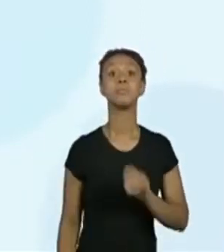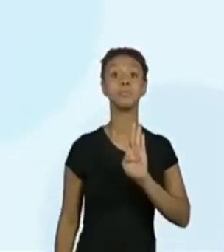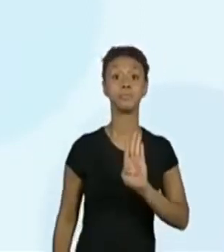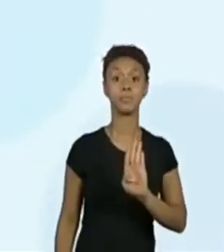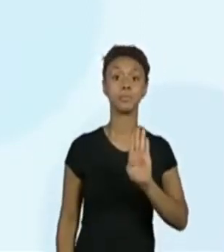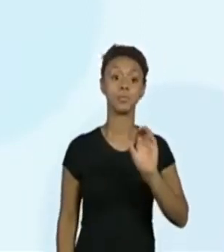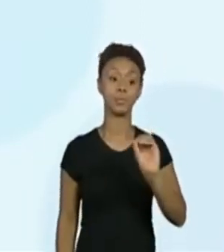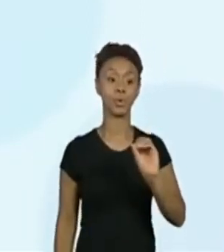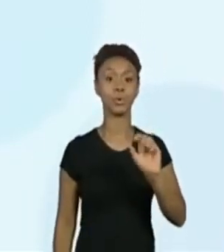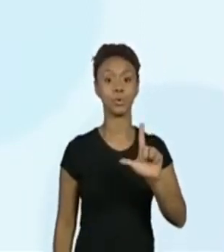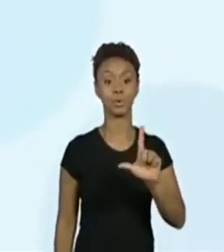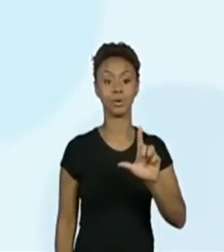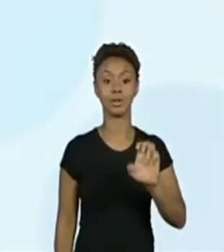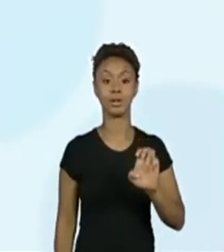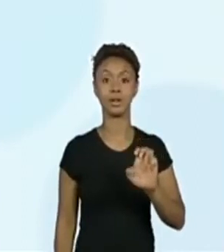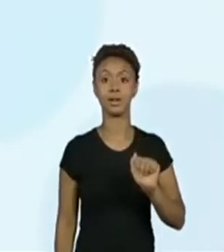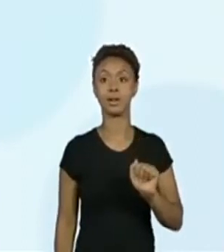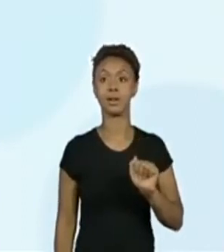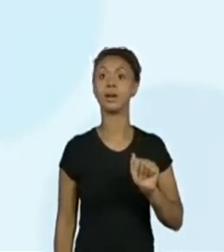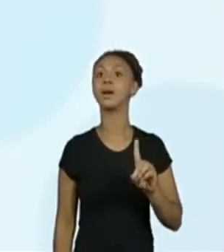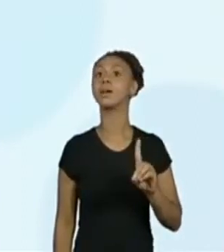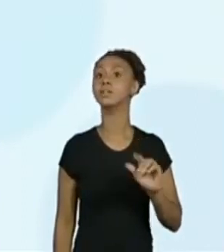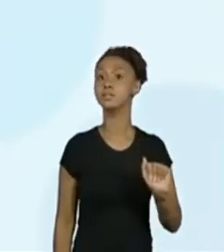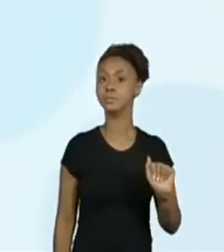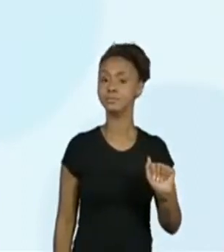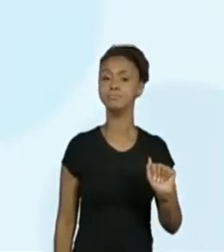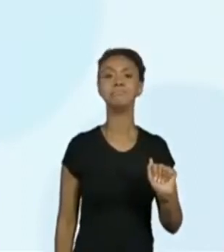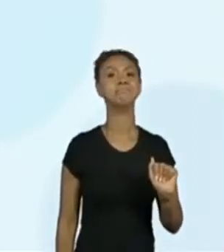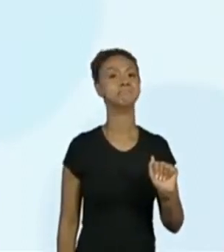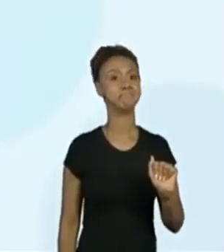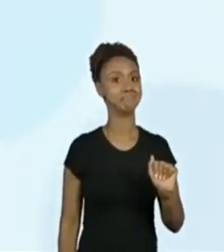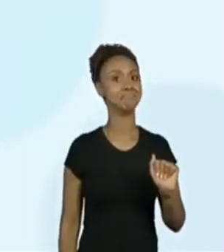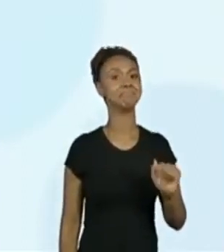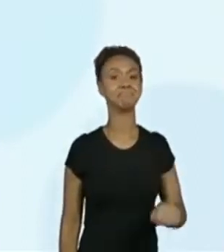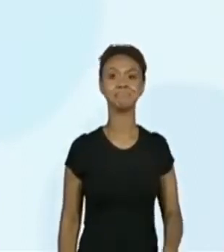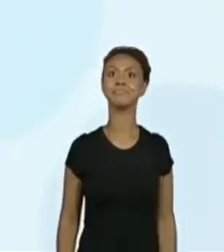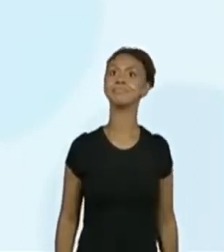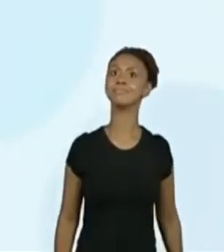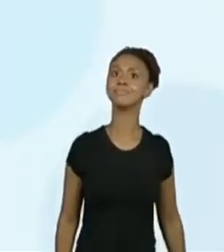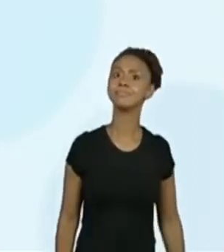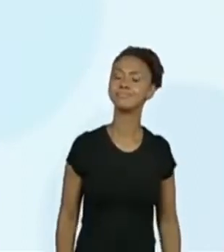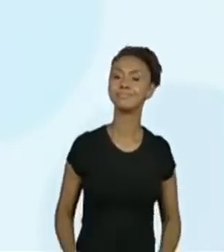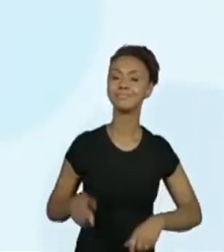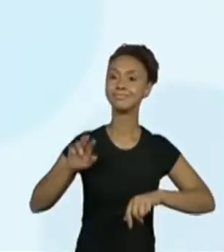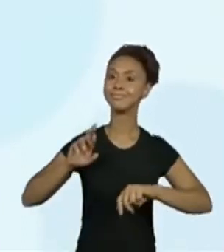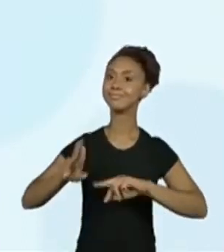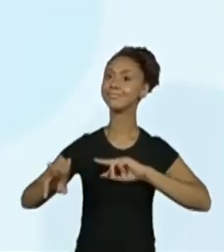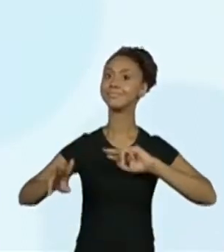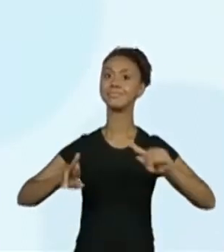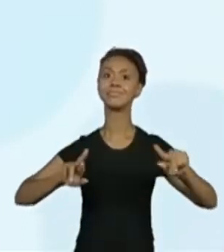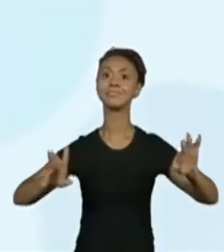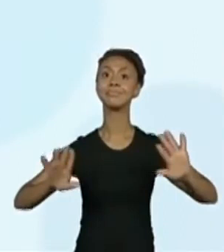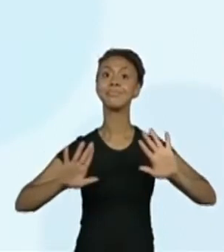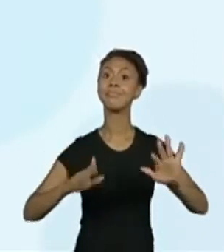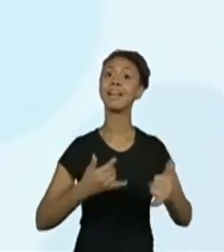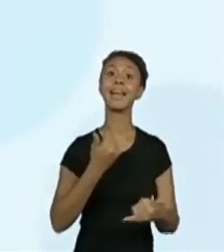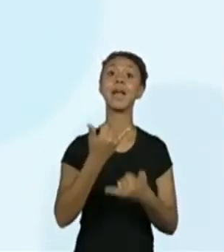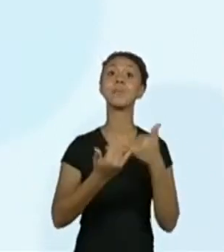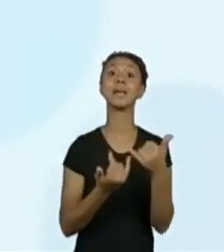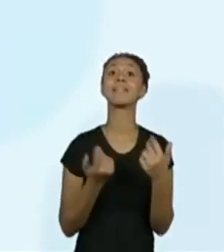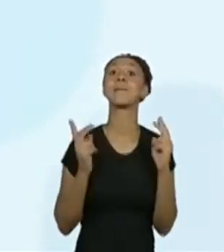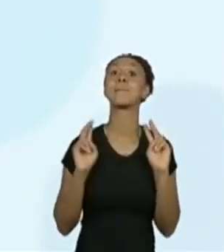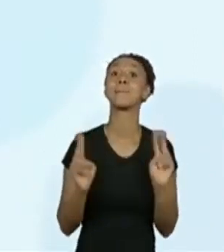Boleada? Boleada. Boleada. Boleada. Turminha, olha quantos nomes para a mesma